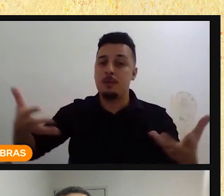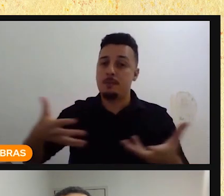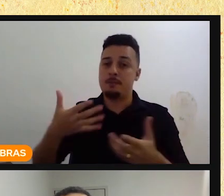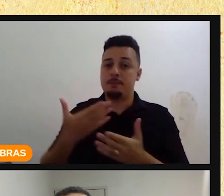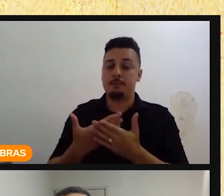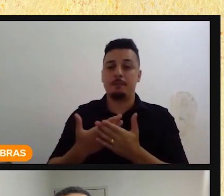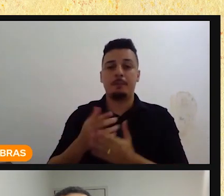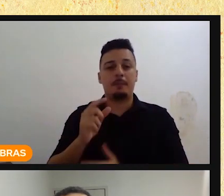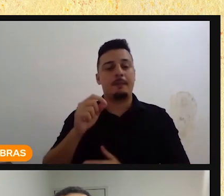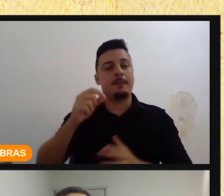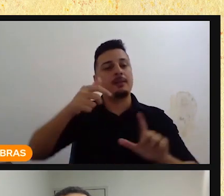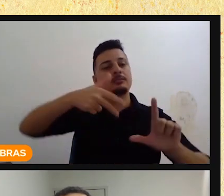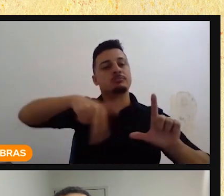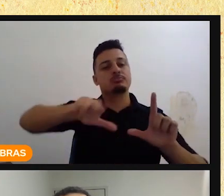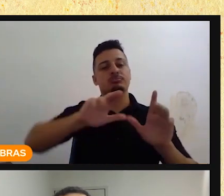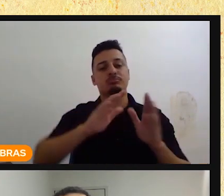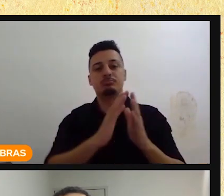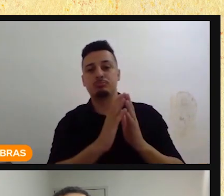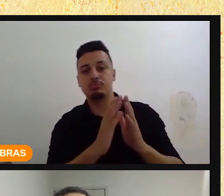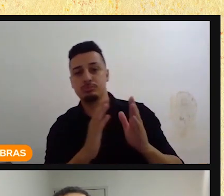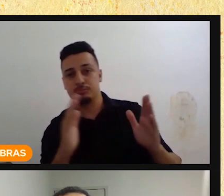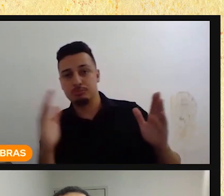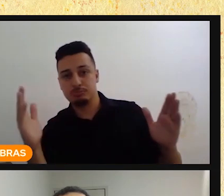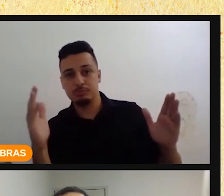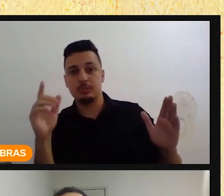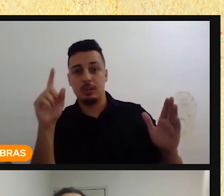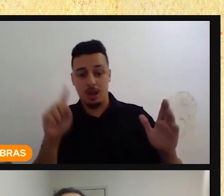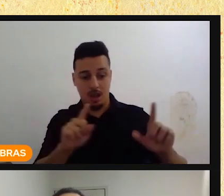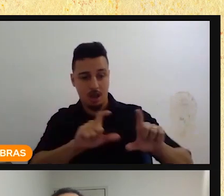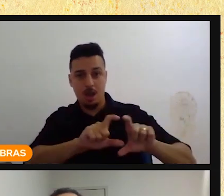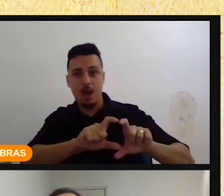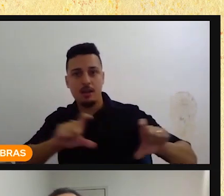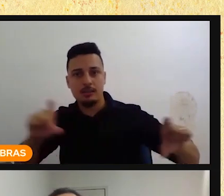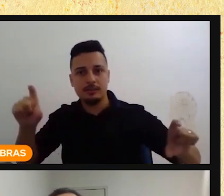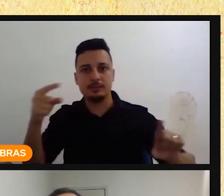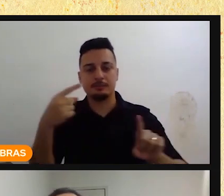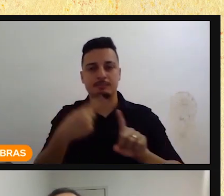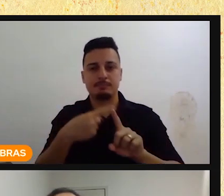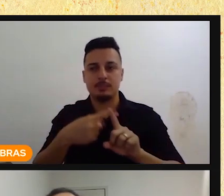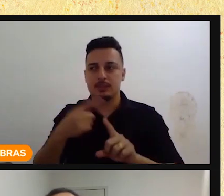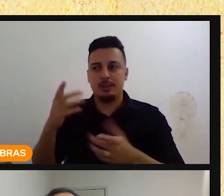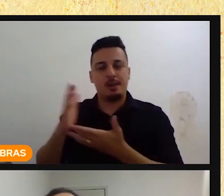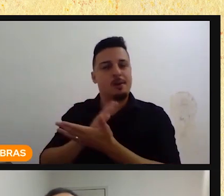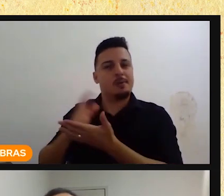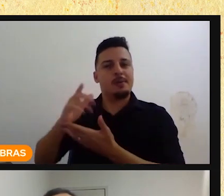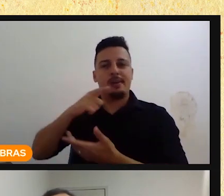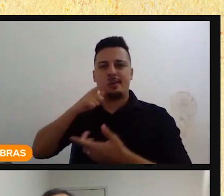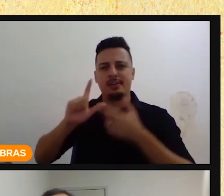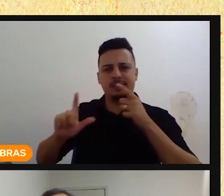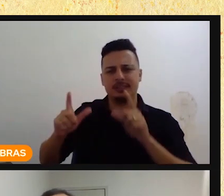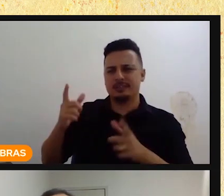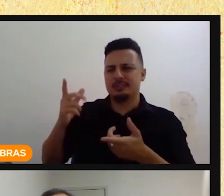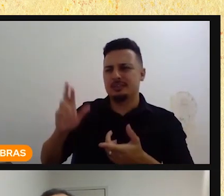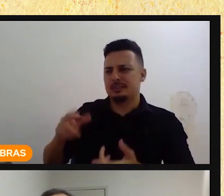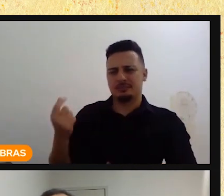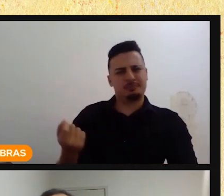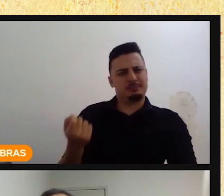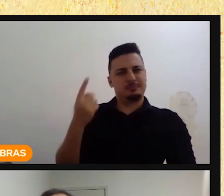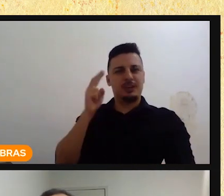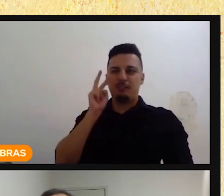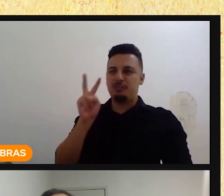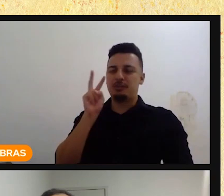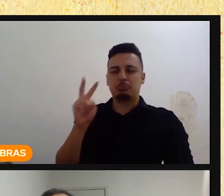em comparação com a produção de curtas e em comparação com a produção de longas em outras linguagens, é uma coisa ainda muito rara, não só no